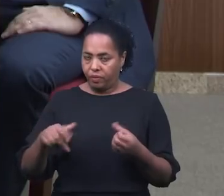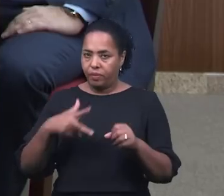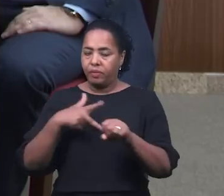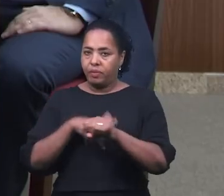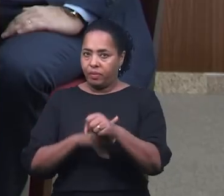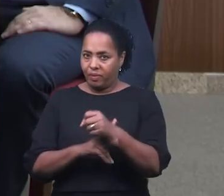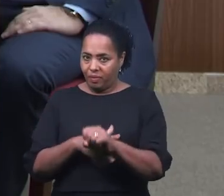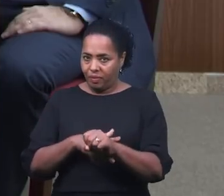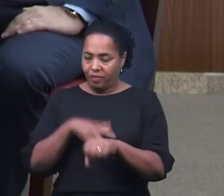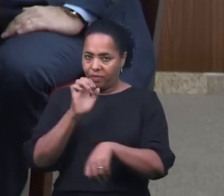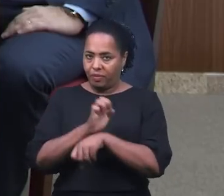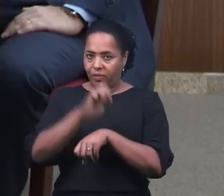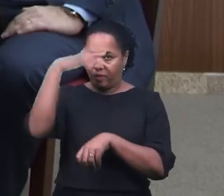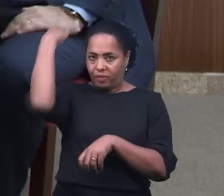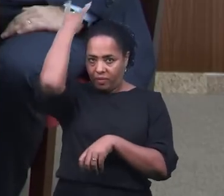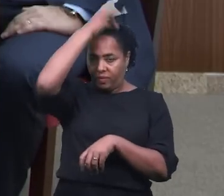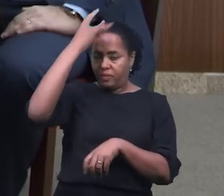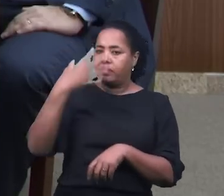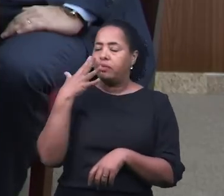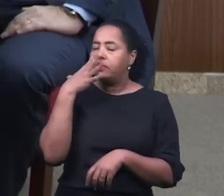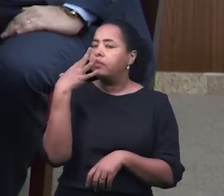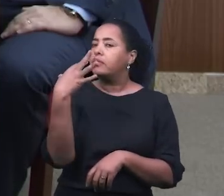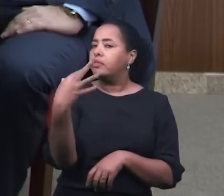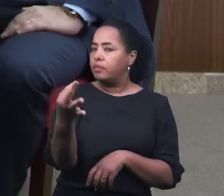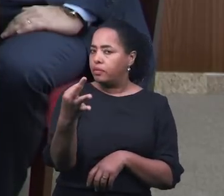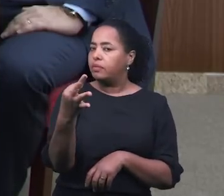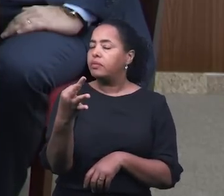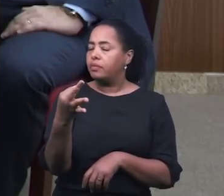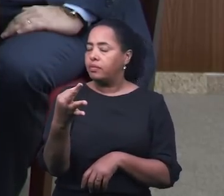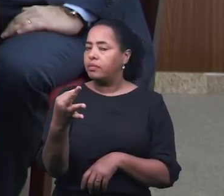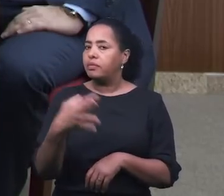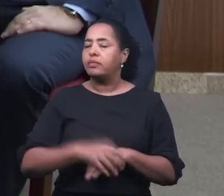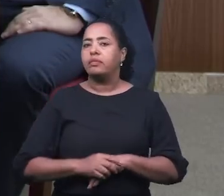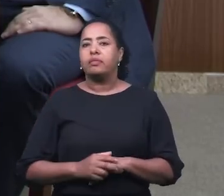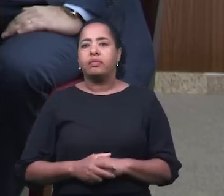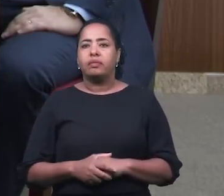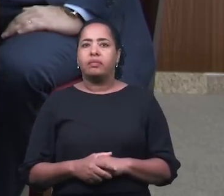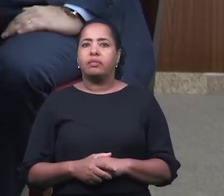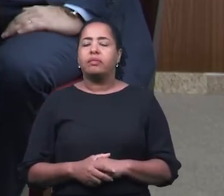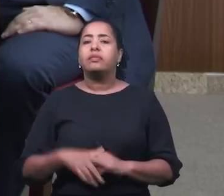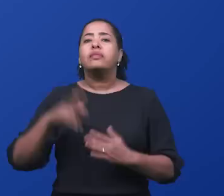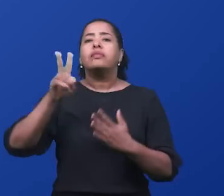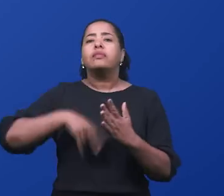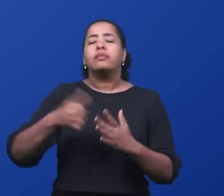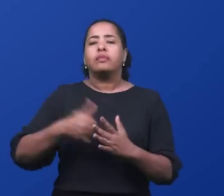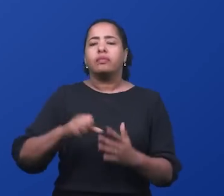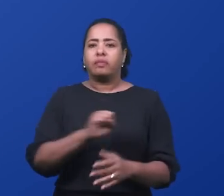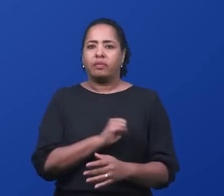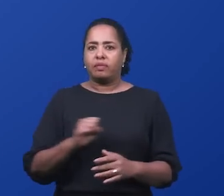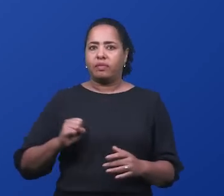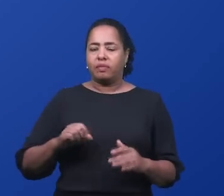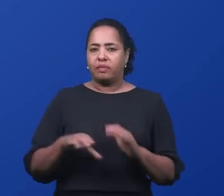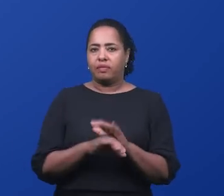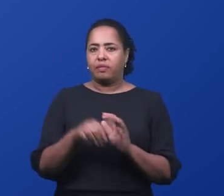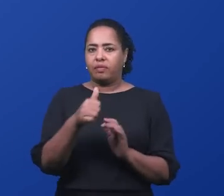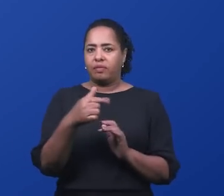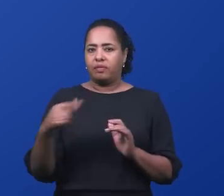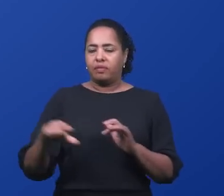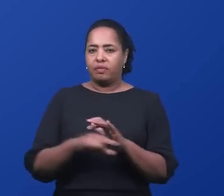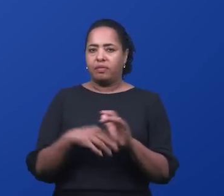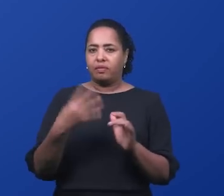de Guarapari, Espírito Santo. Preste bem atenção na participação dessas crianças. Lendo 1